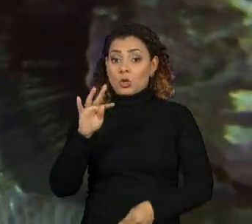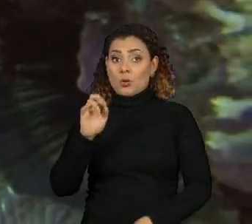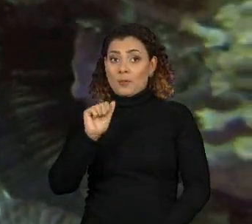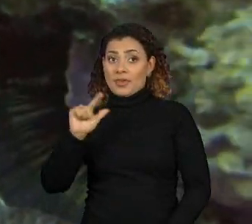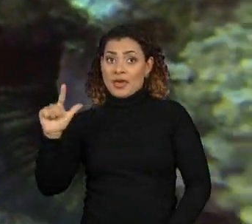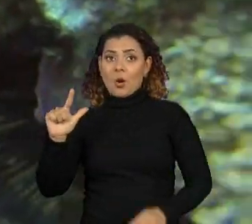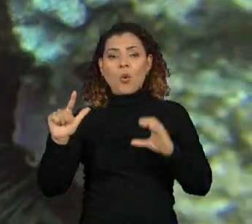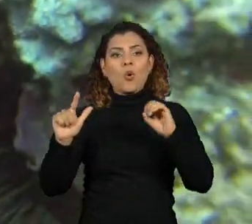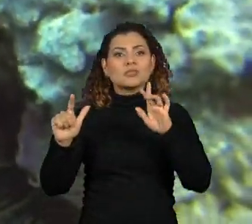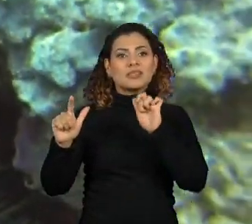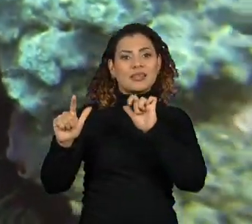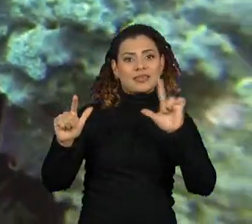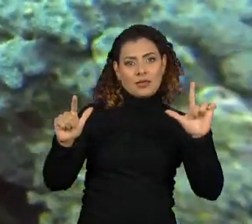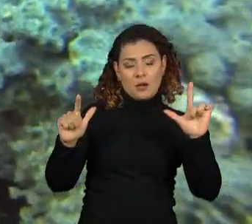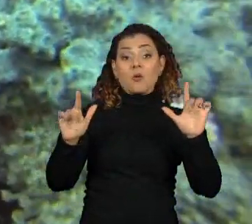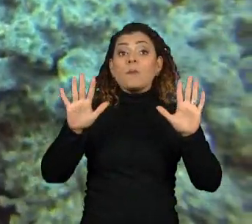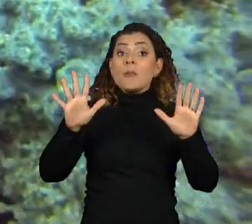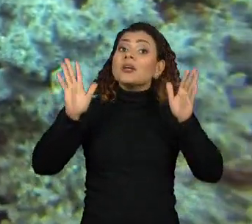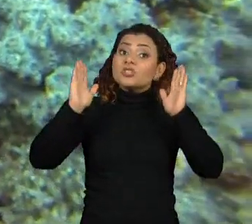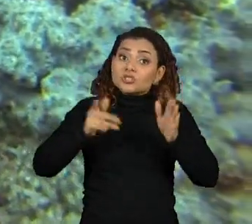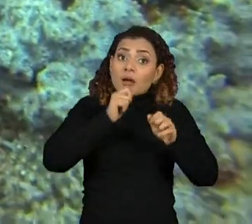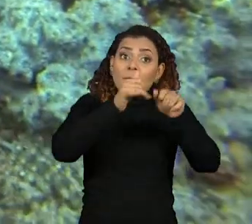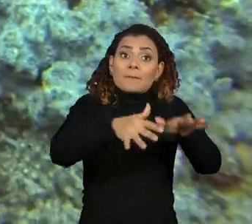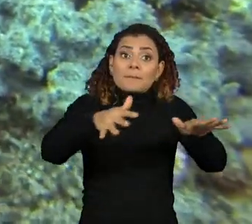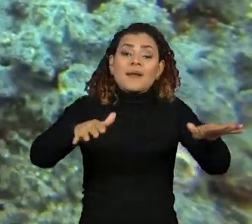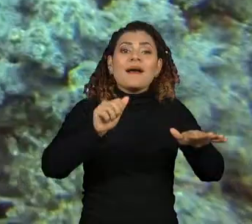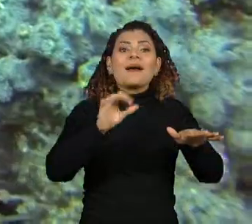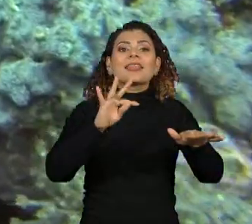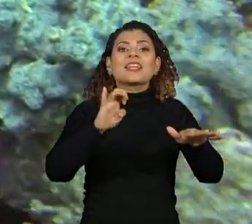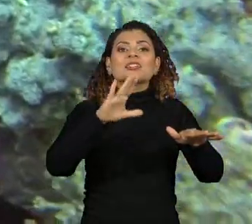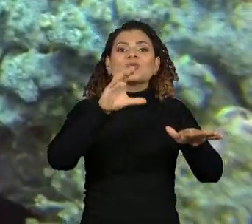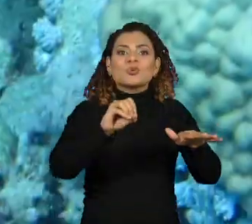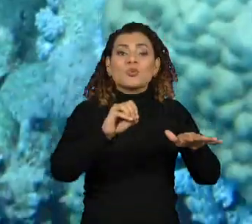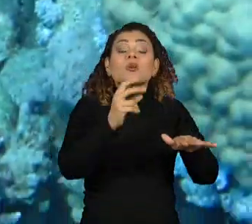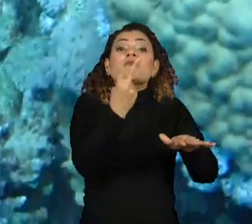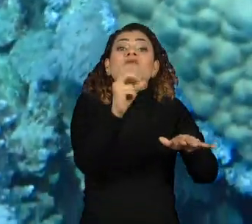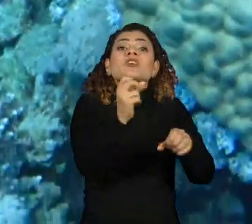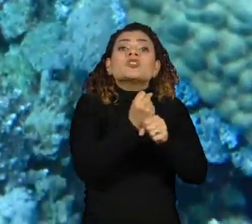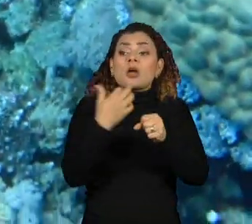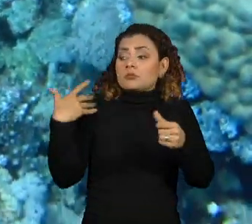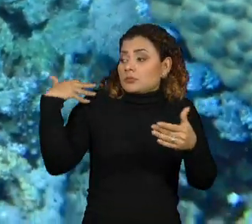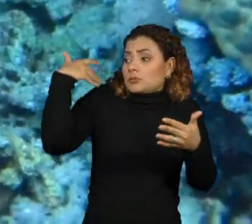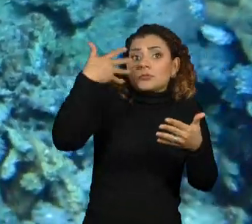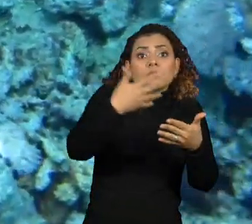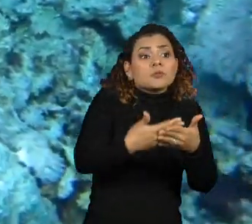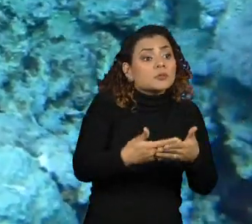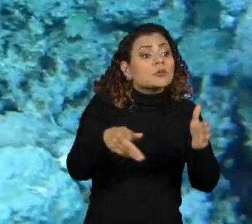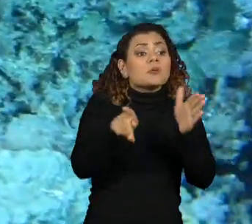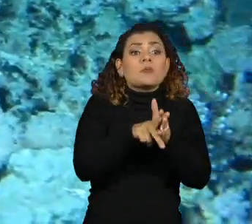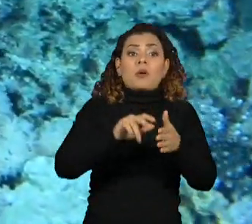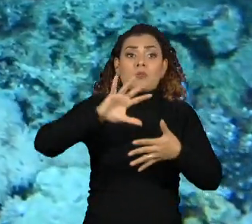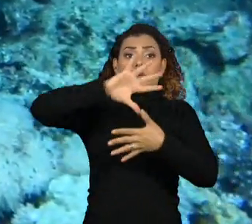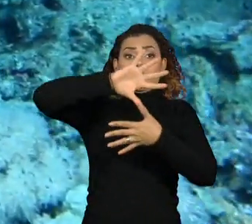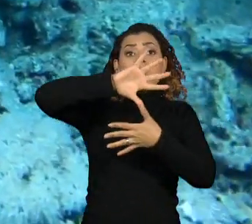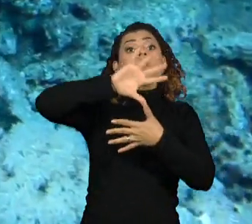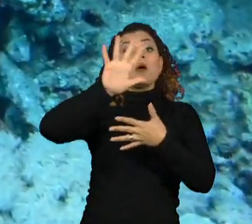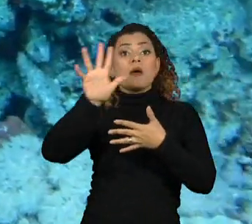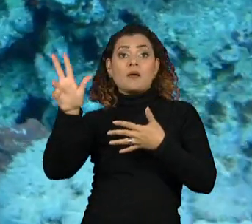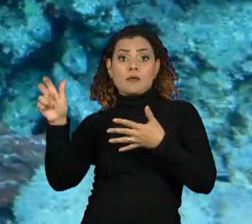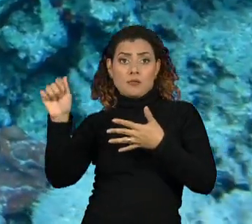já chegou ao Oceano Atlântico, há cerca de 20 anos, nas águas do Caribe, e